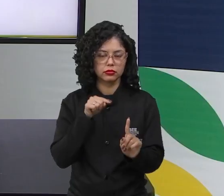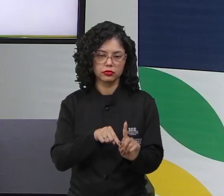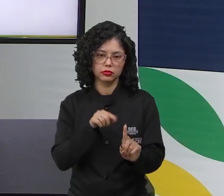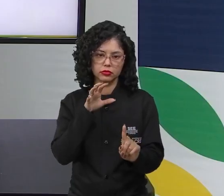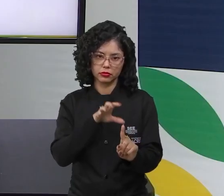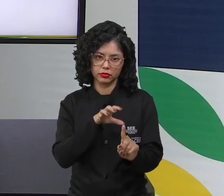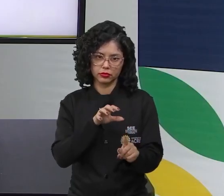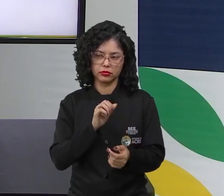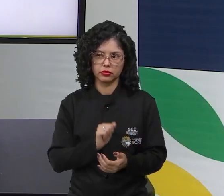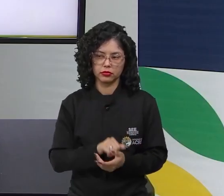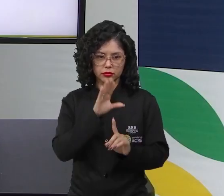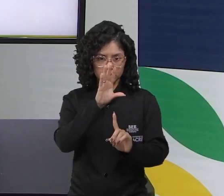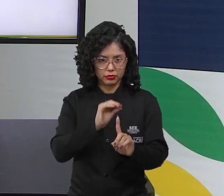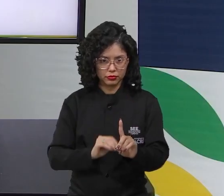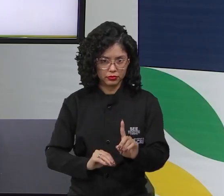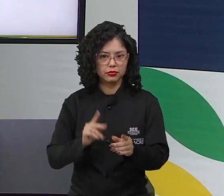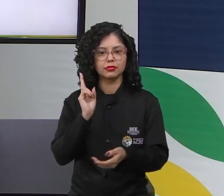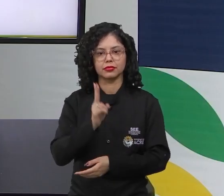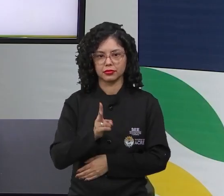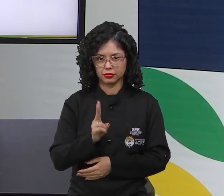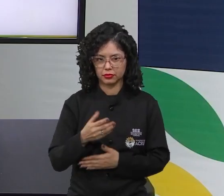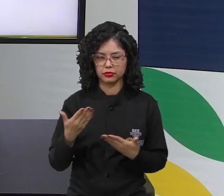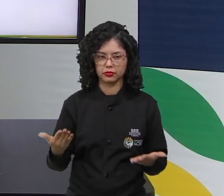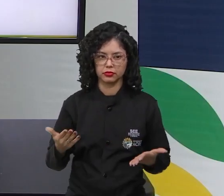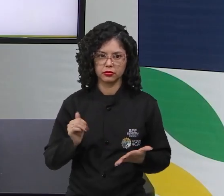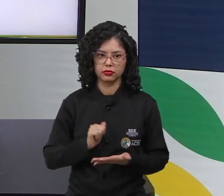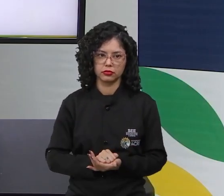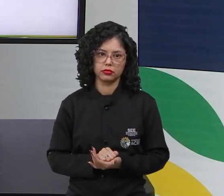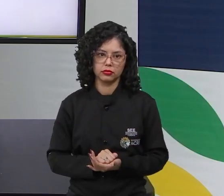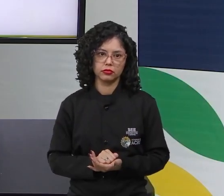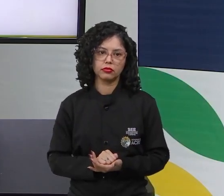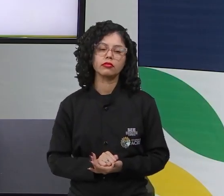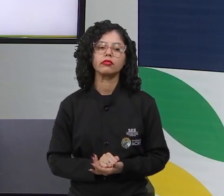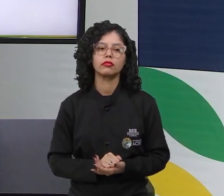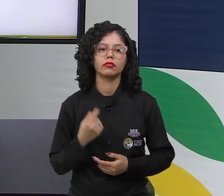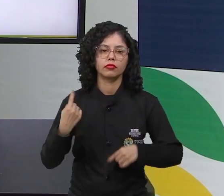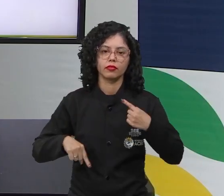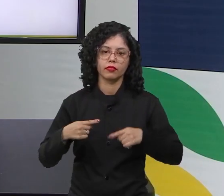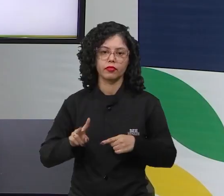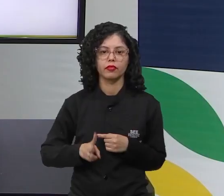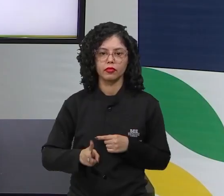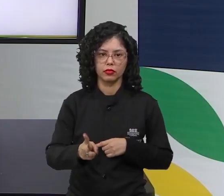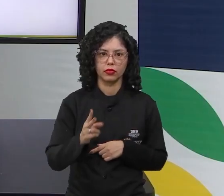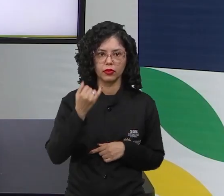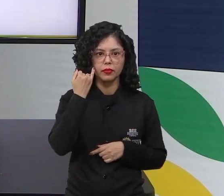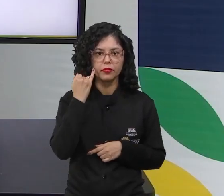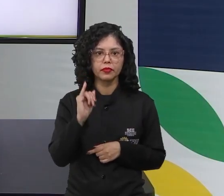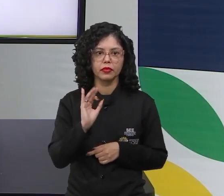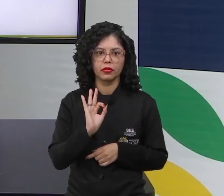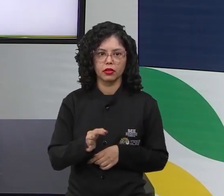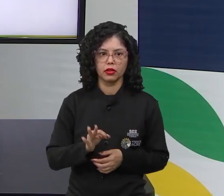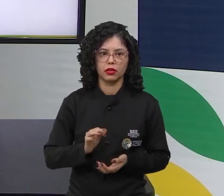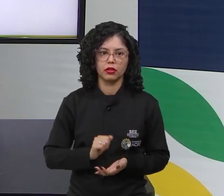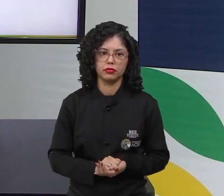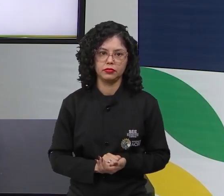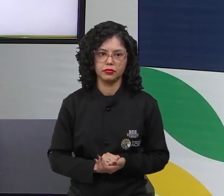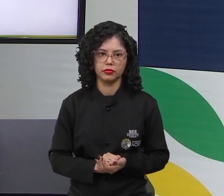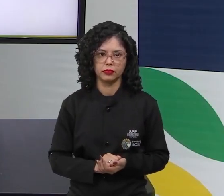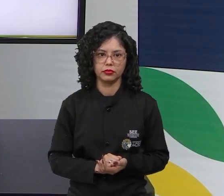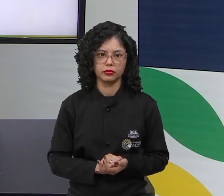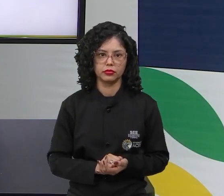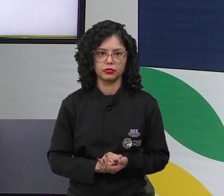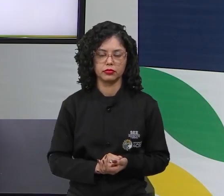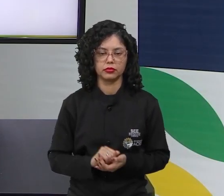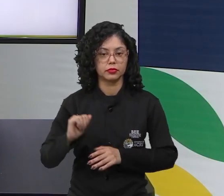ali, certo? Persuasiva. Então, na campanha política permanece essa ideia, tá certo? Só que pensa,